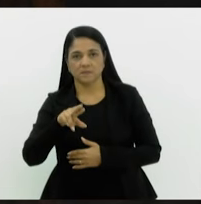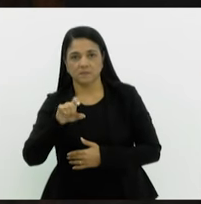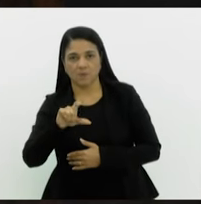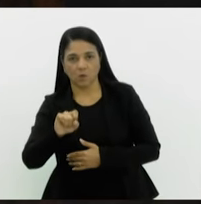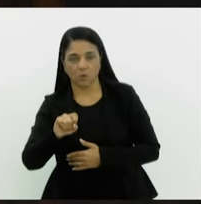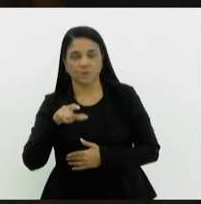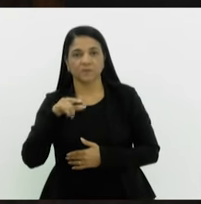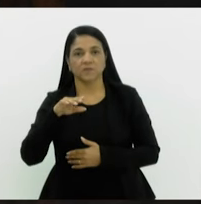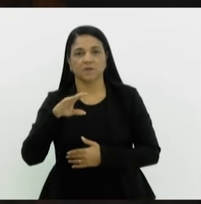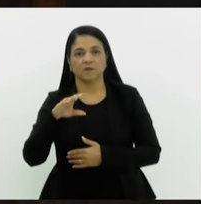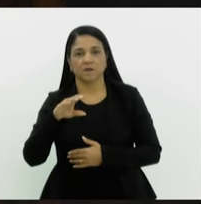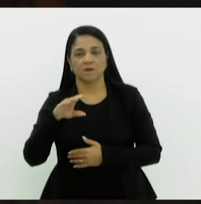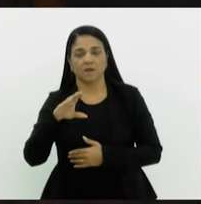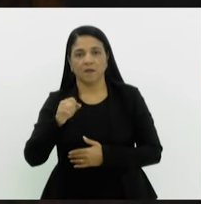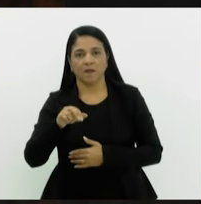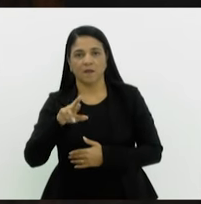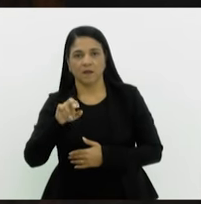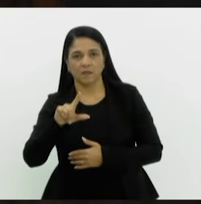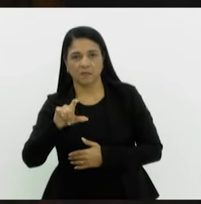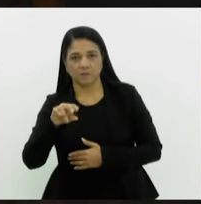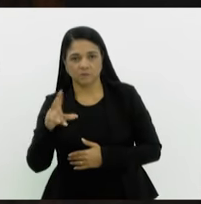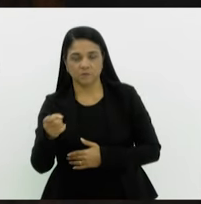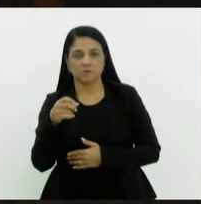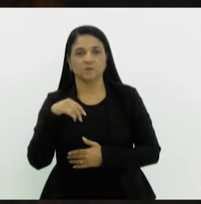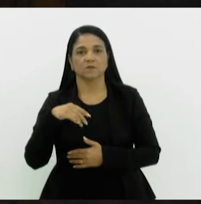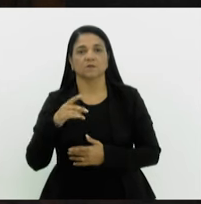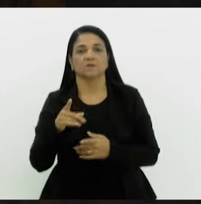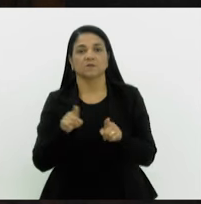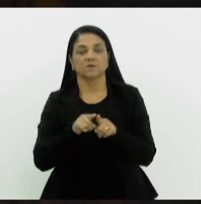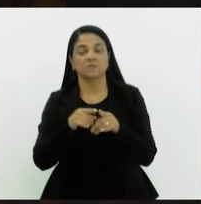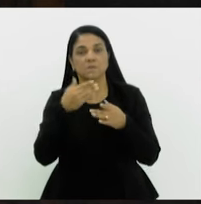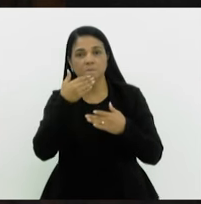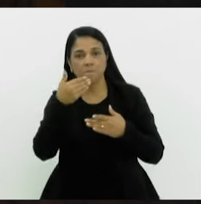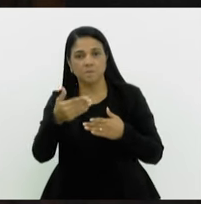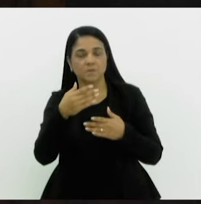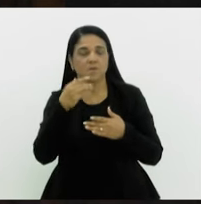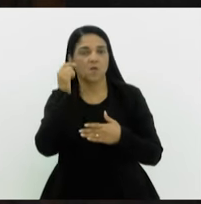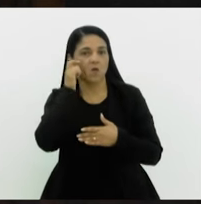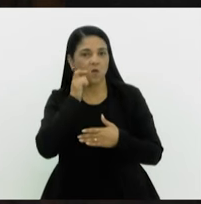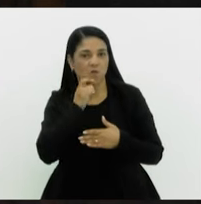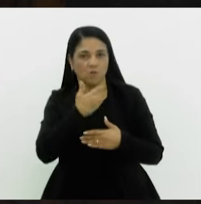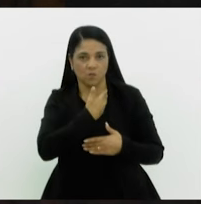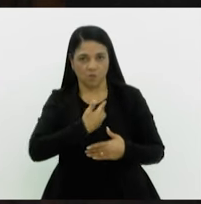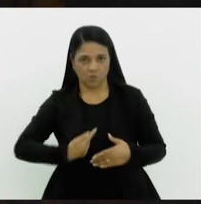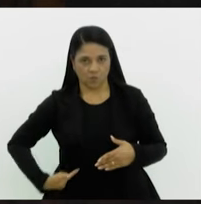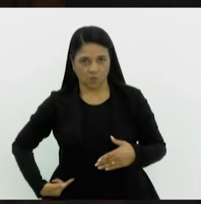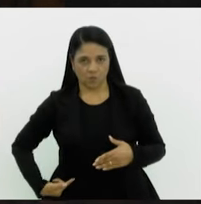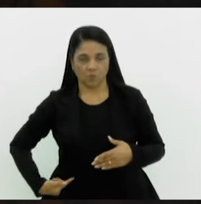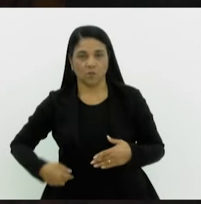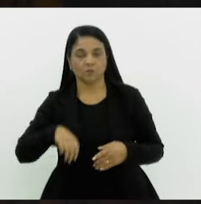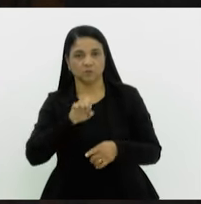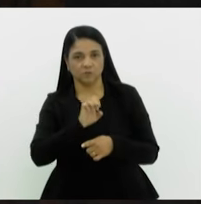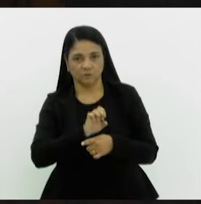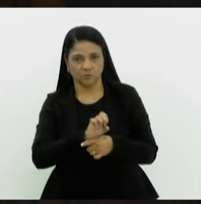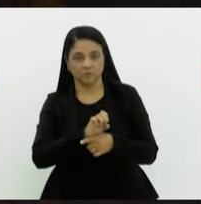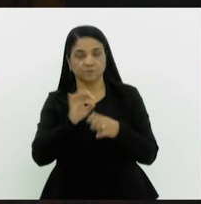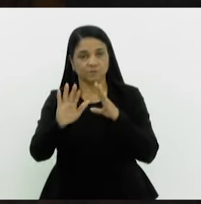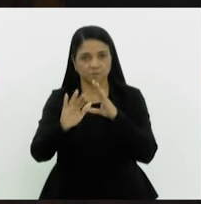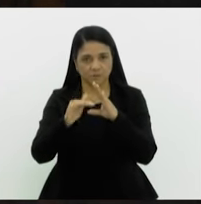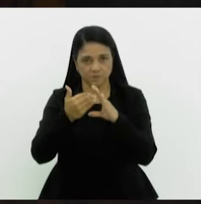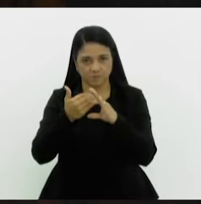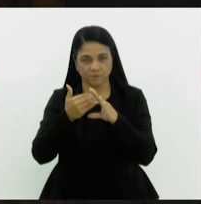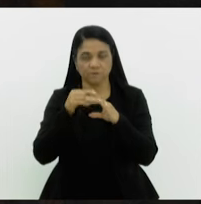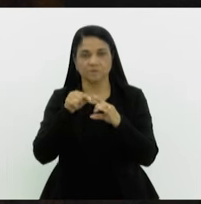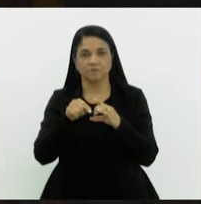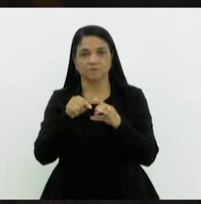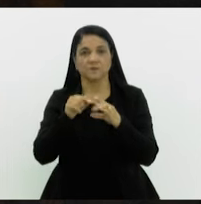Tiago Galhaço, que solicita ao excelentíssimo senhor governador do Estado, senhor Cláudio Castro, o envio de mensagem